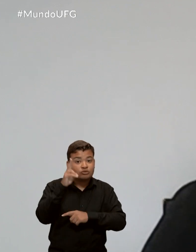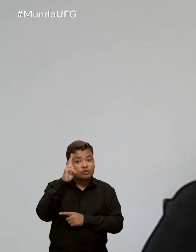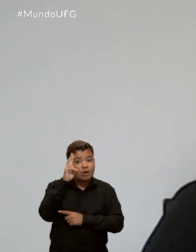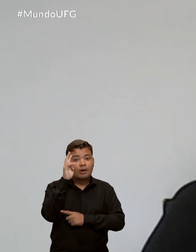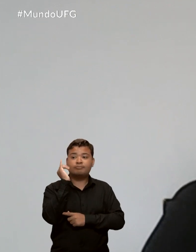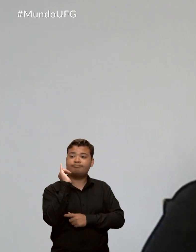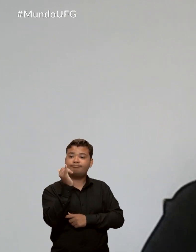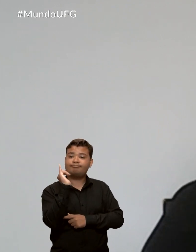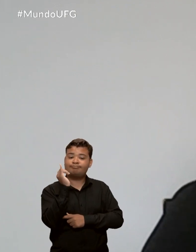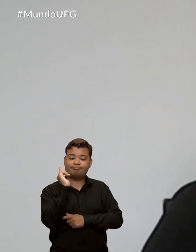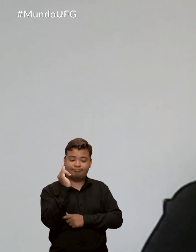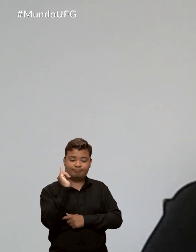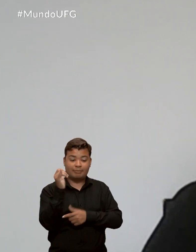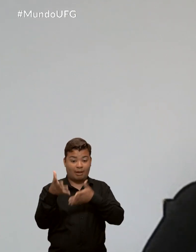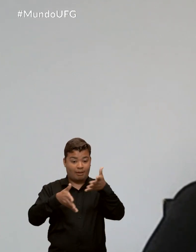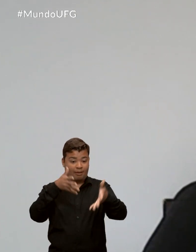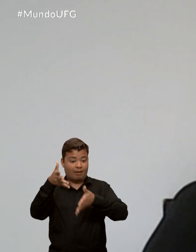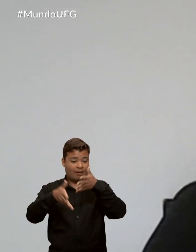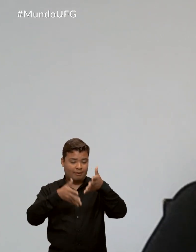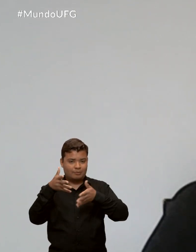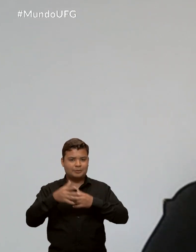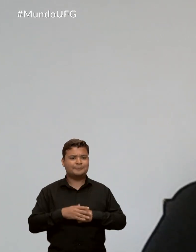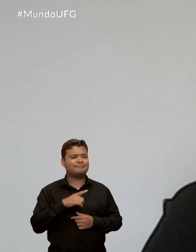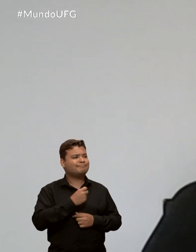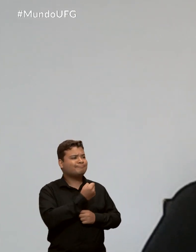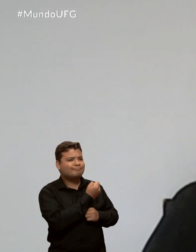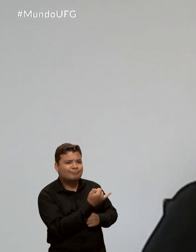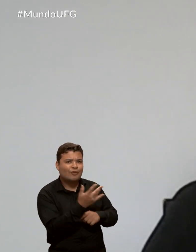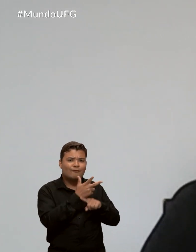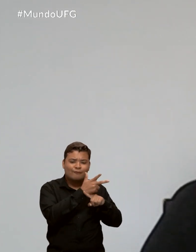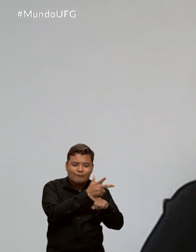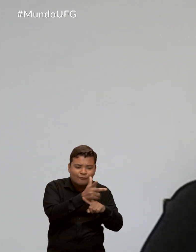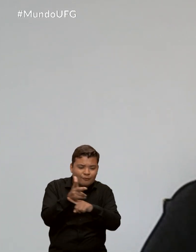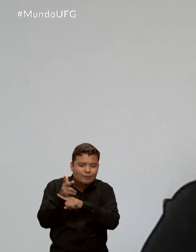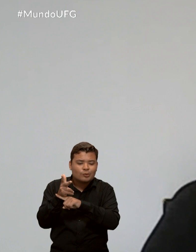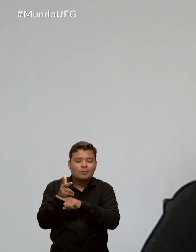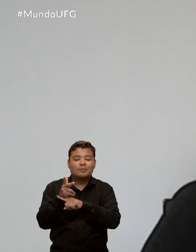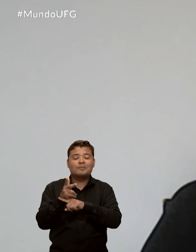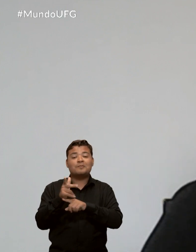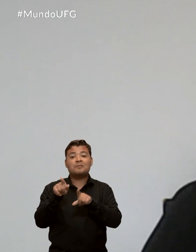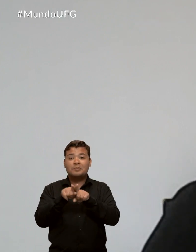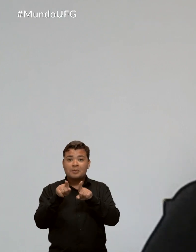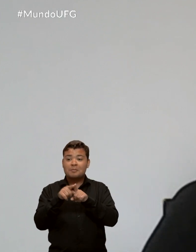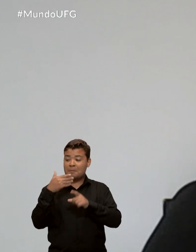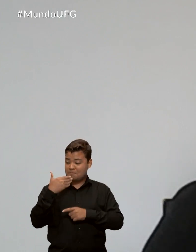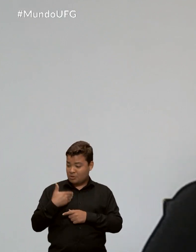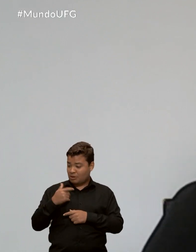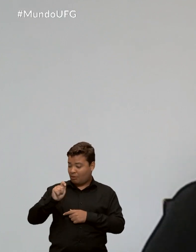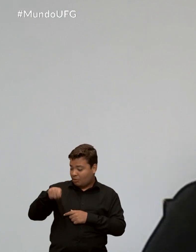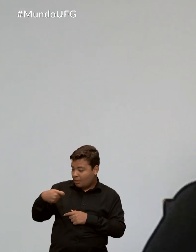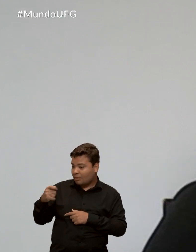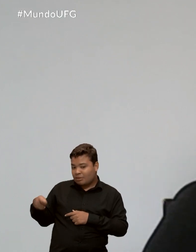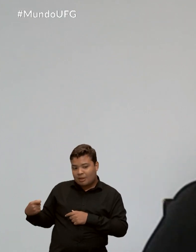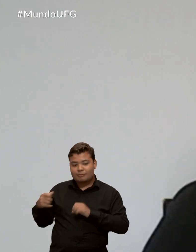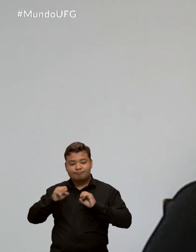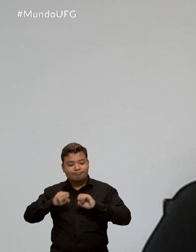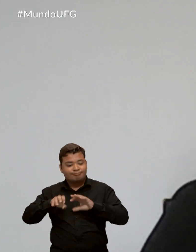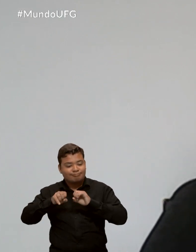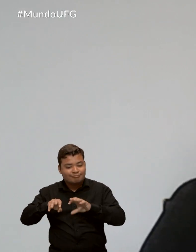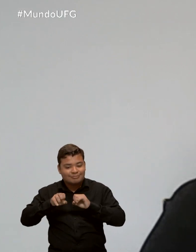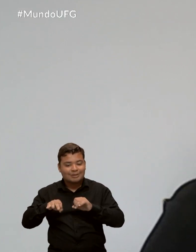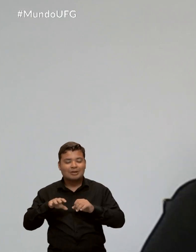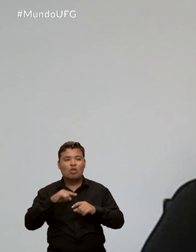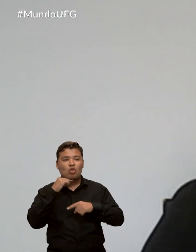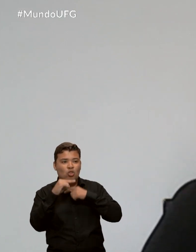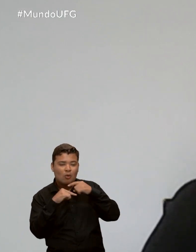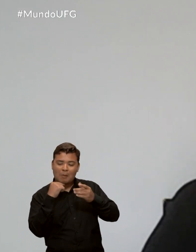Libras. Muitos filmavam lá, pedia para eu ensinar alguns sinais, tiravam dúvidas,